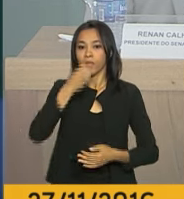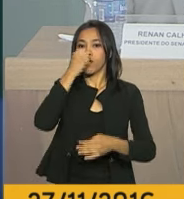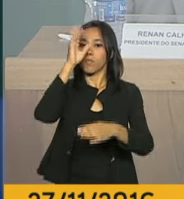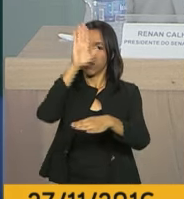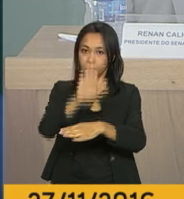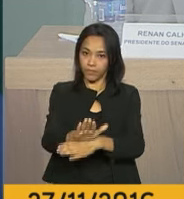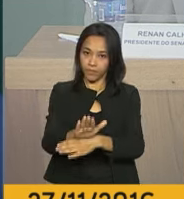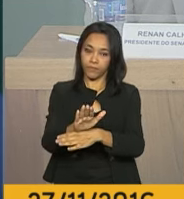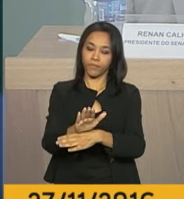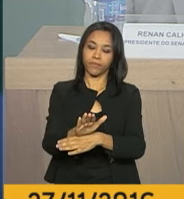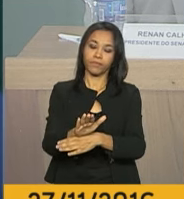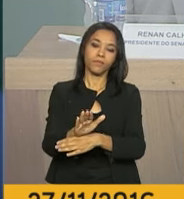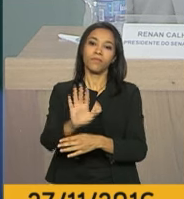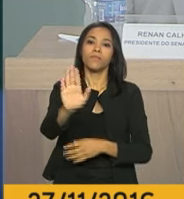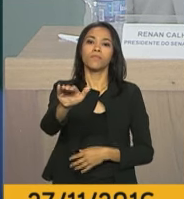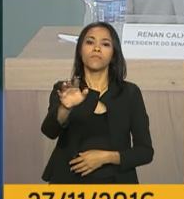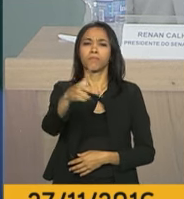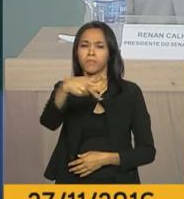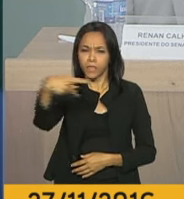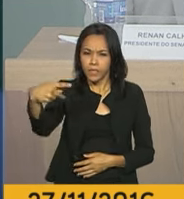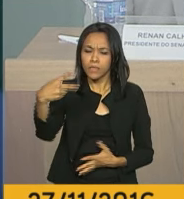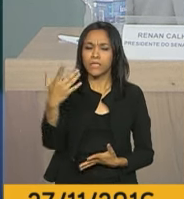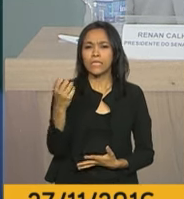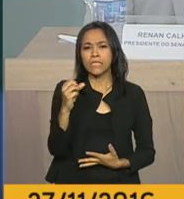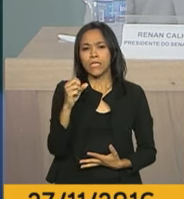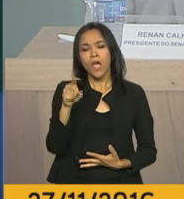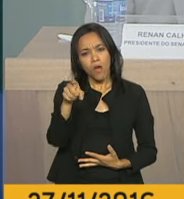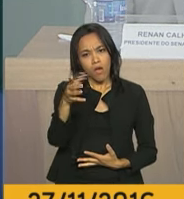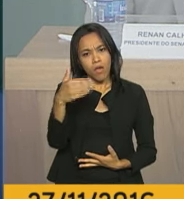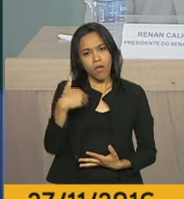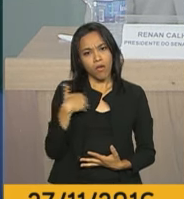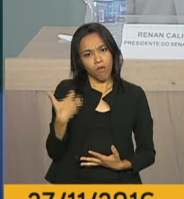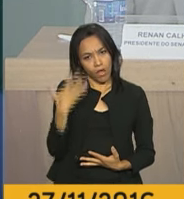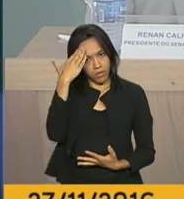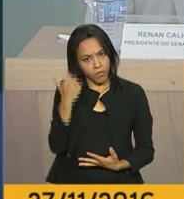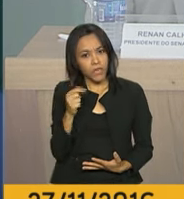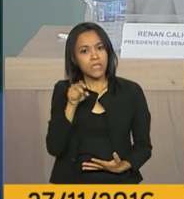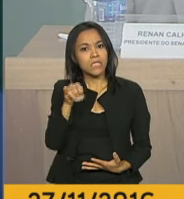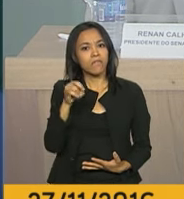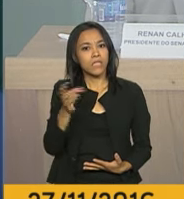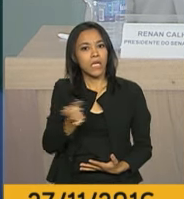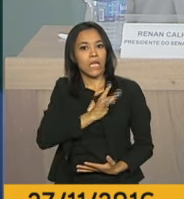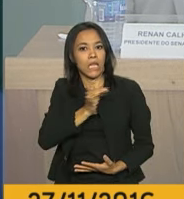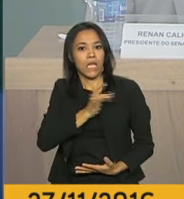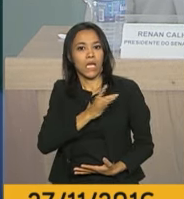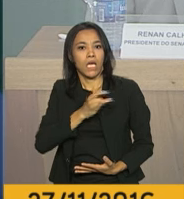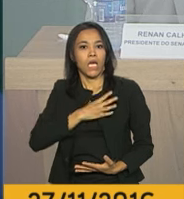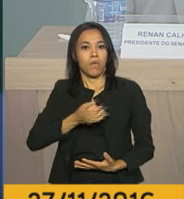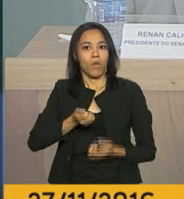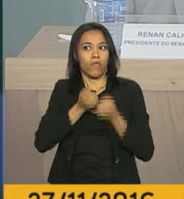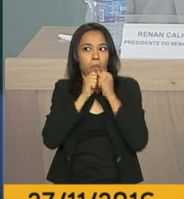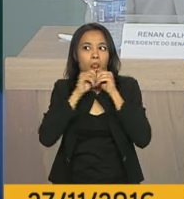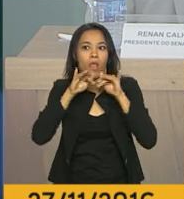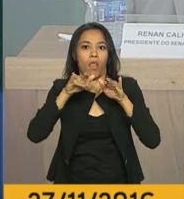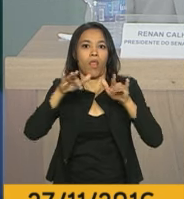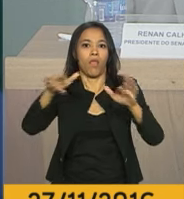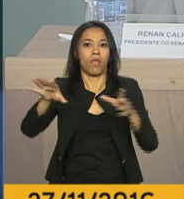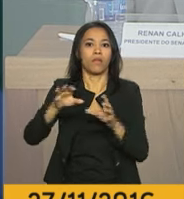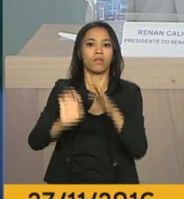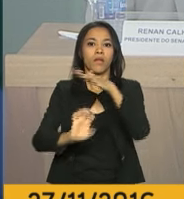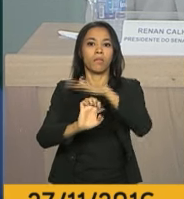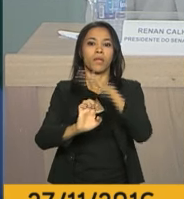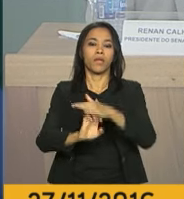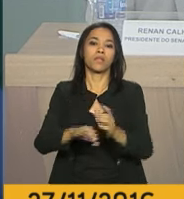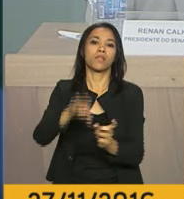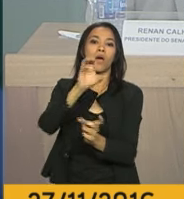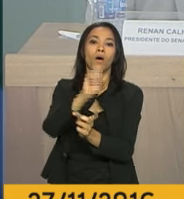tarde. Presidente, eu queria saber se o senhor teme as delações da Odebrecht. A gente foi sabendo na semana passada que o acordo